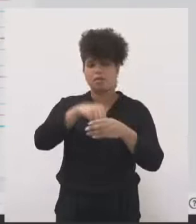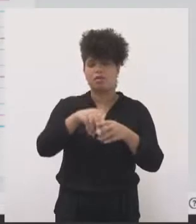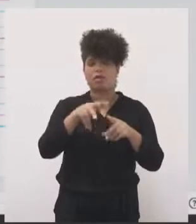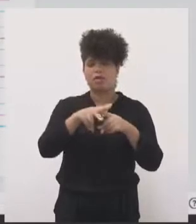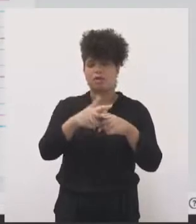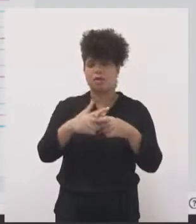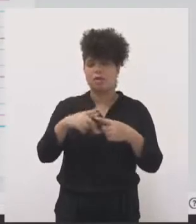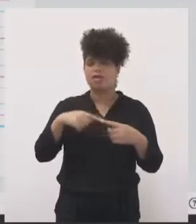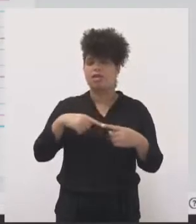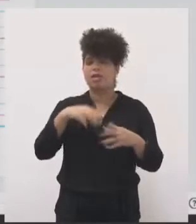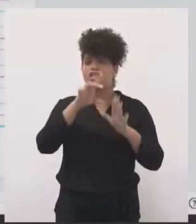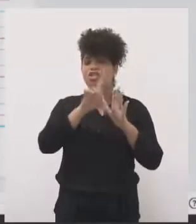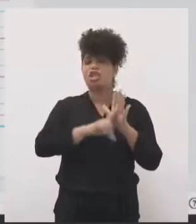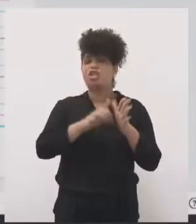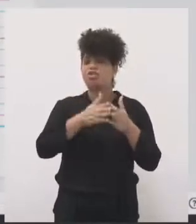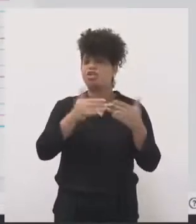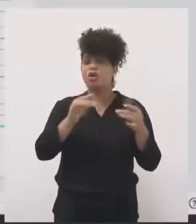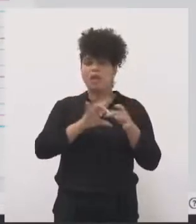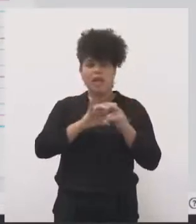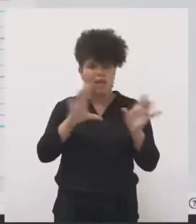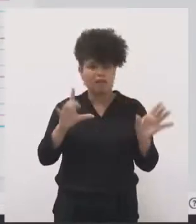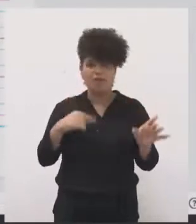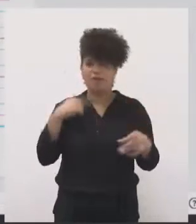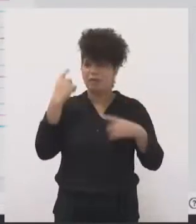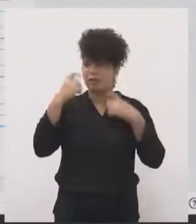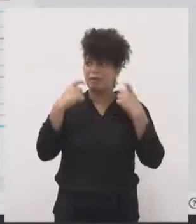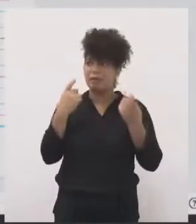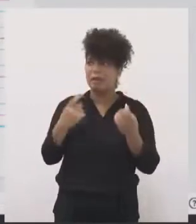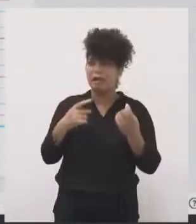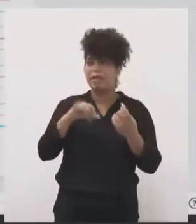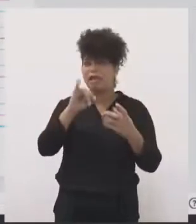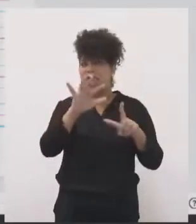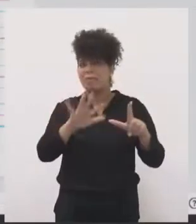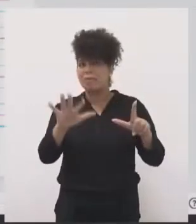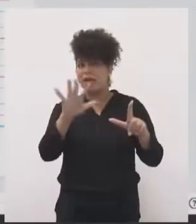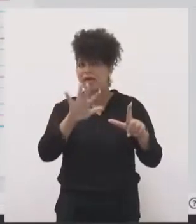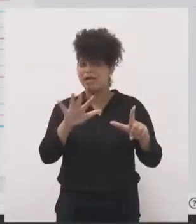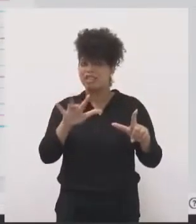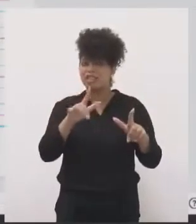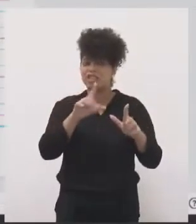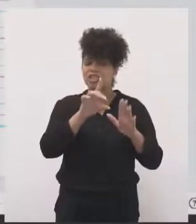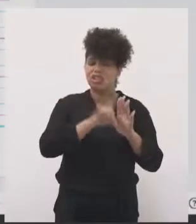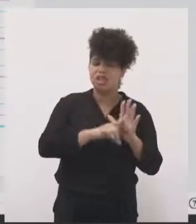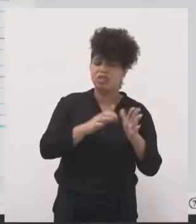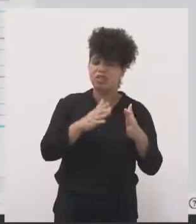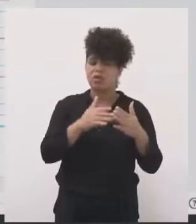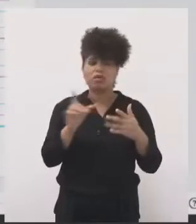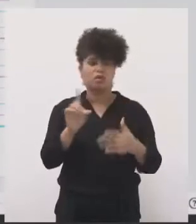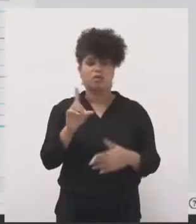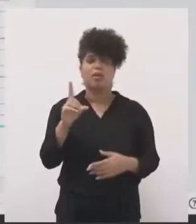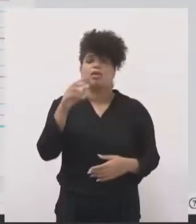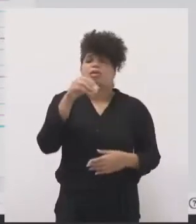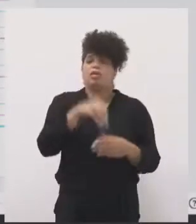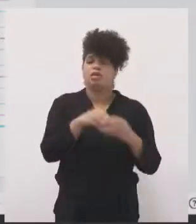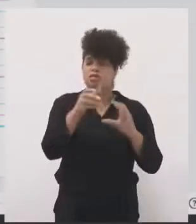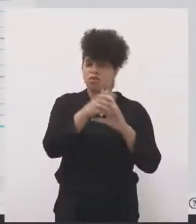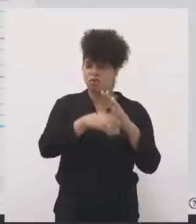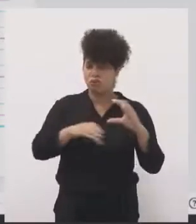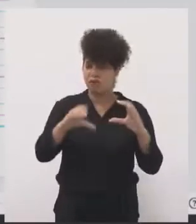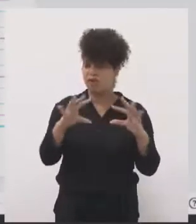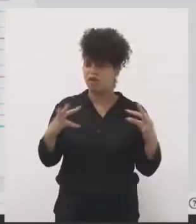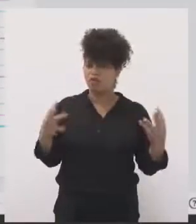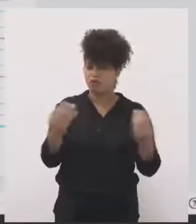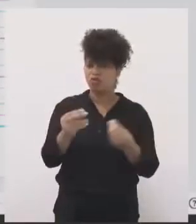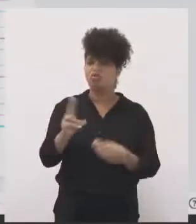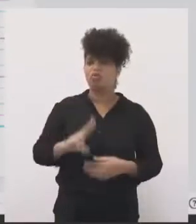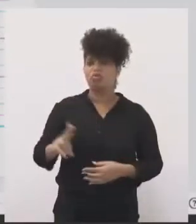direito autoral livre, né? Então, a gente não precisa ficar com aquela questão de ficar verificando se a gente pode utilizar ou não. Então, tudo que está